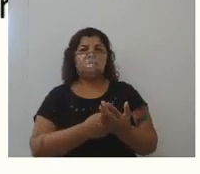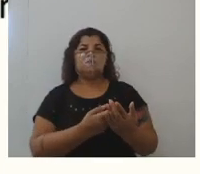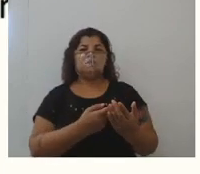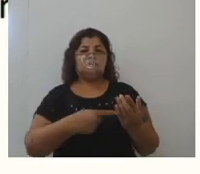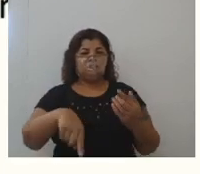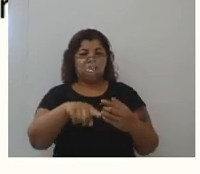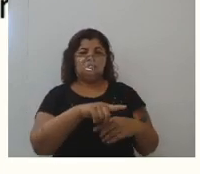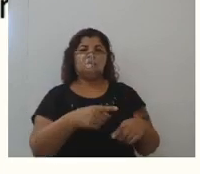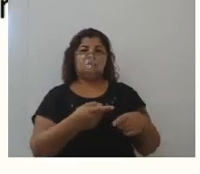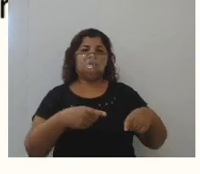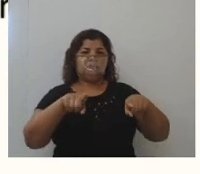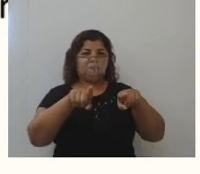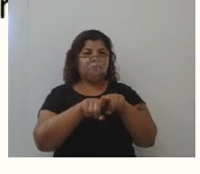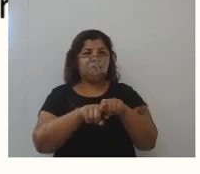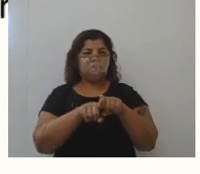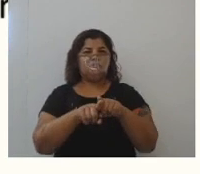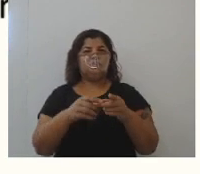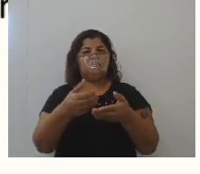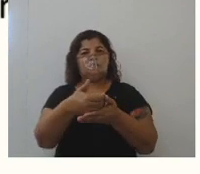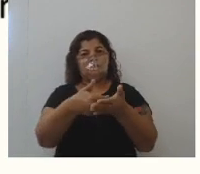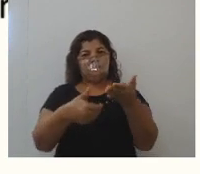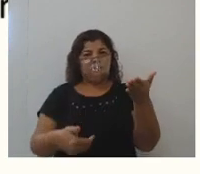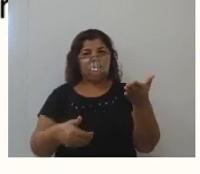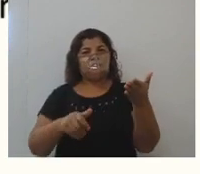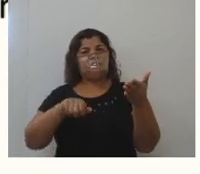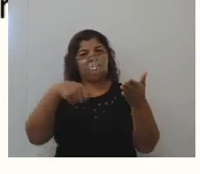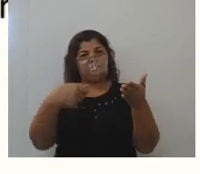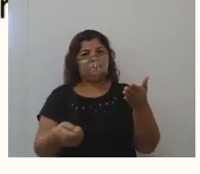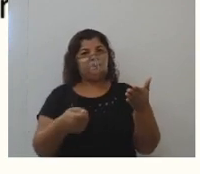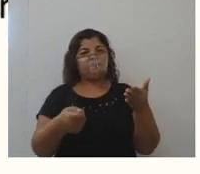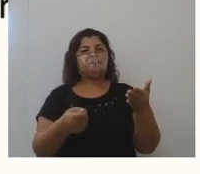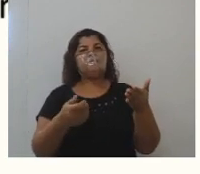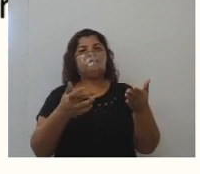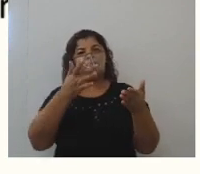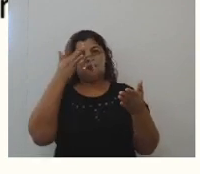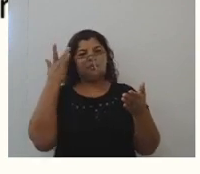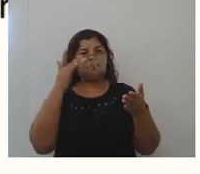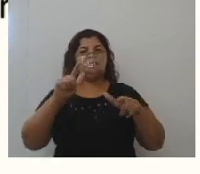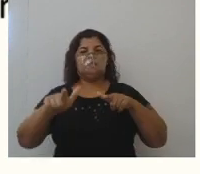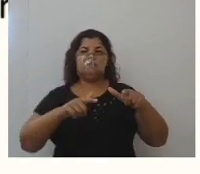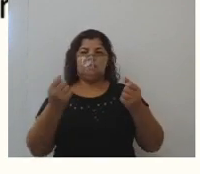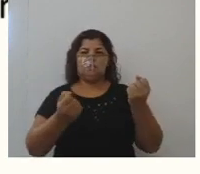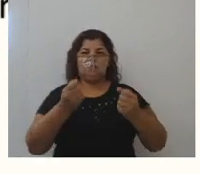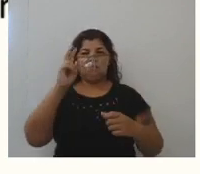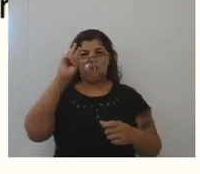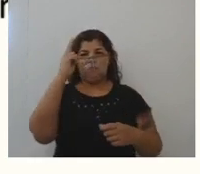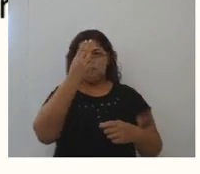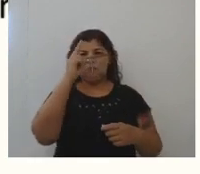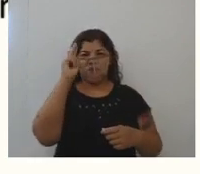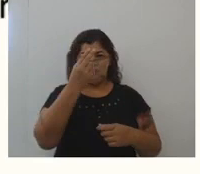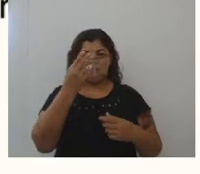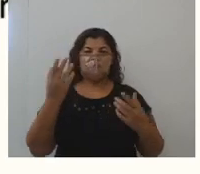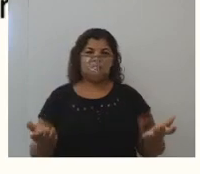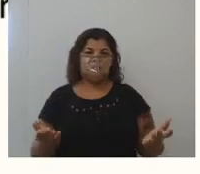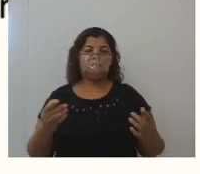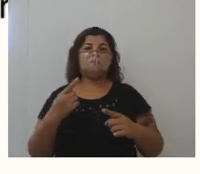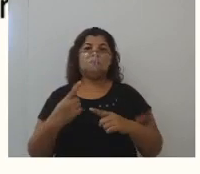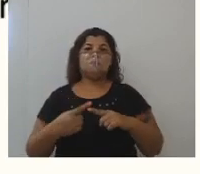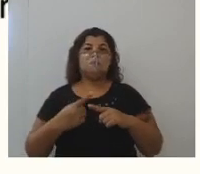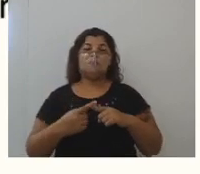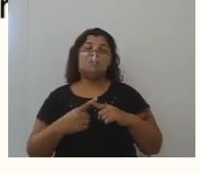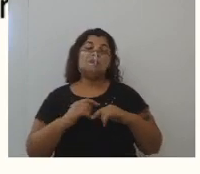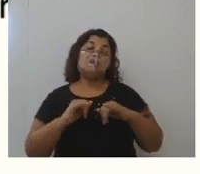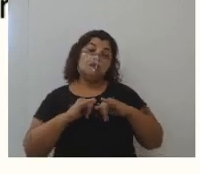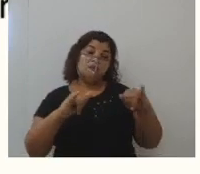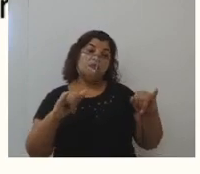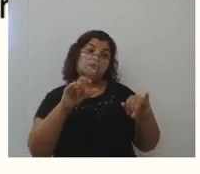relação aos parceiros cadastrados, como são chamados os prestadores de serviço. Isso porque deixam claro que tem como